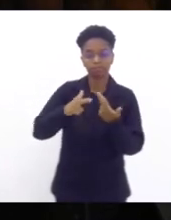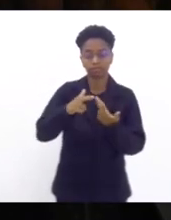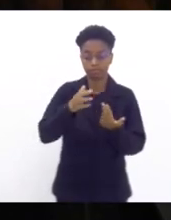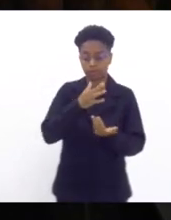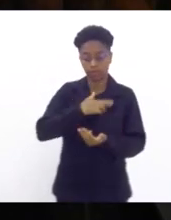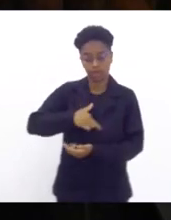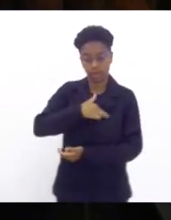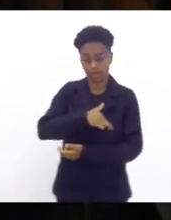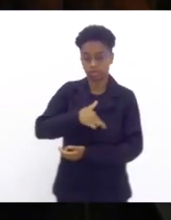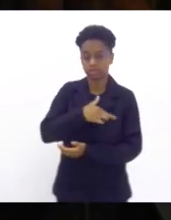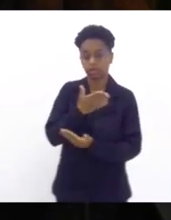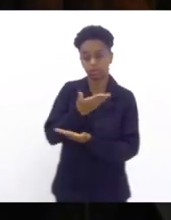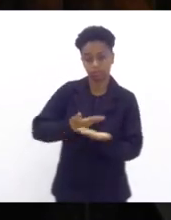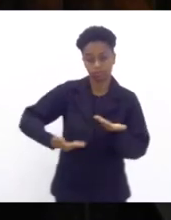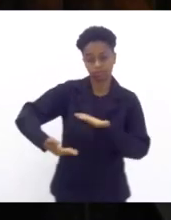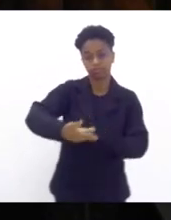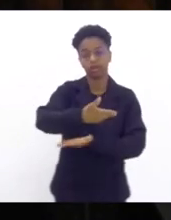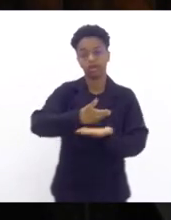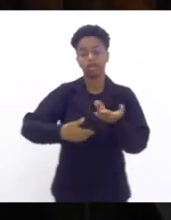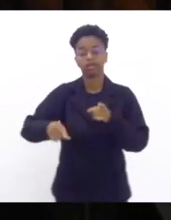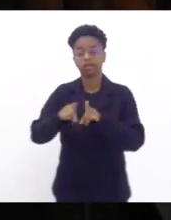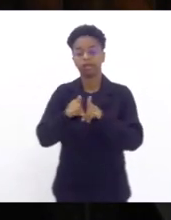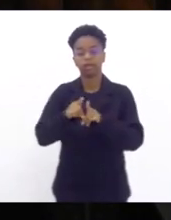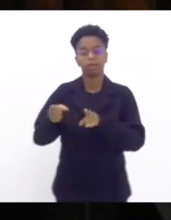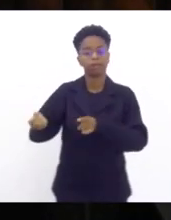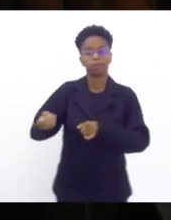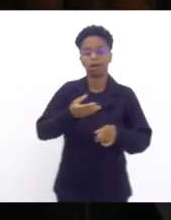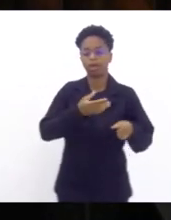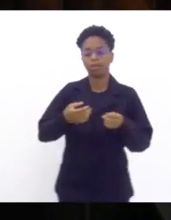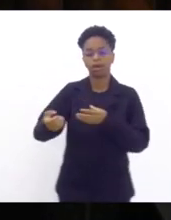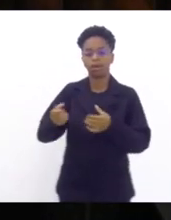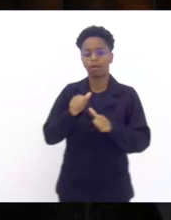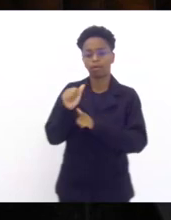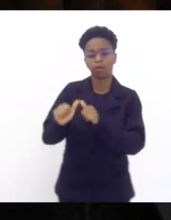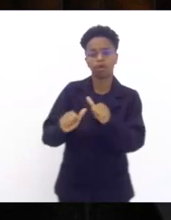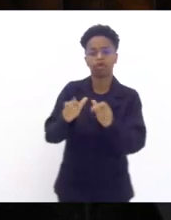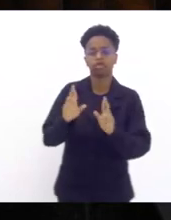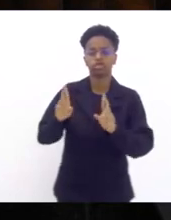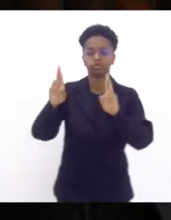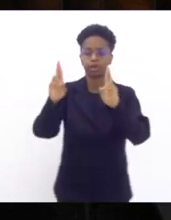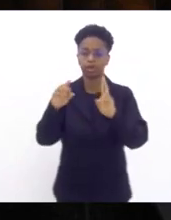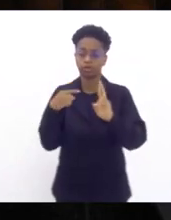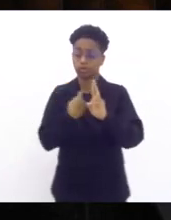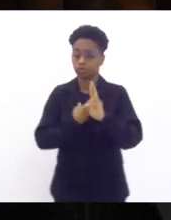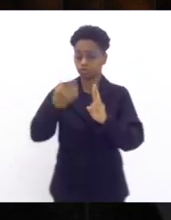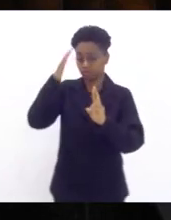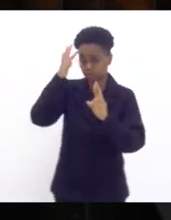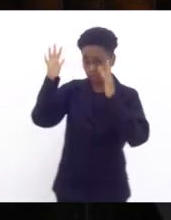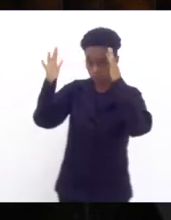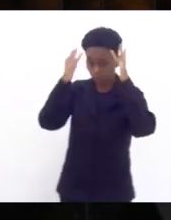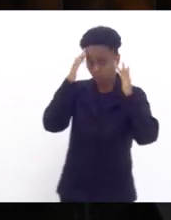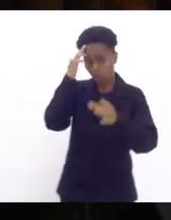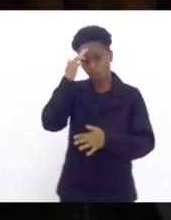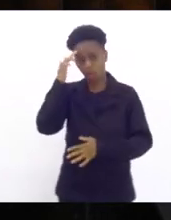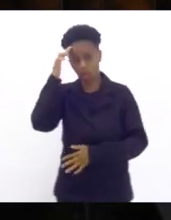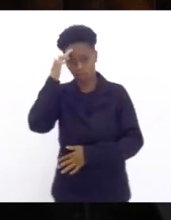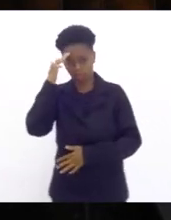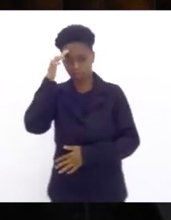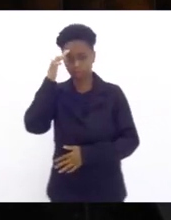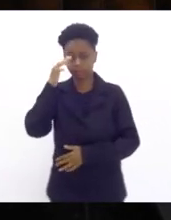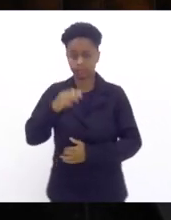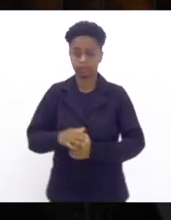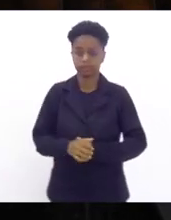e a renovação da Esperança dos nossos sonhos nas nossas utopias